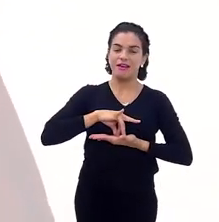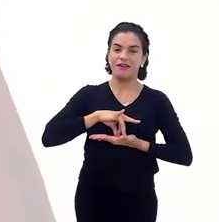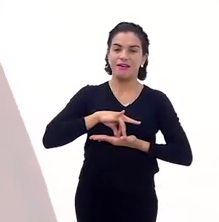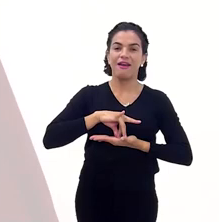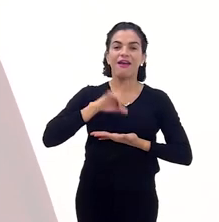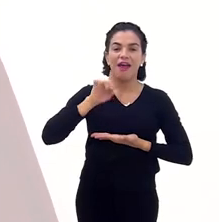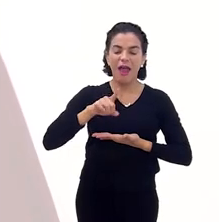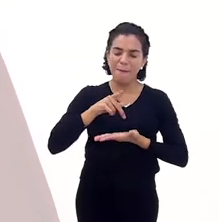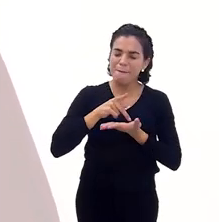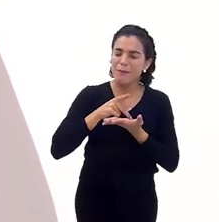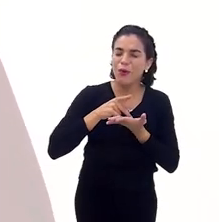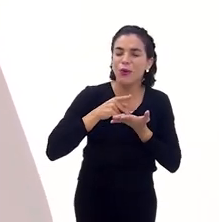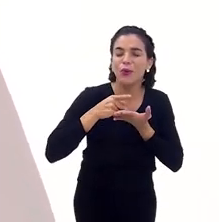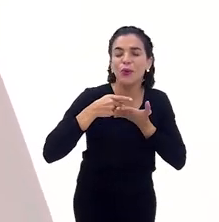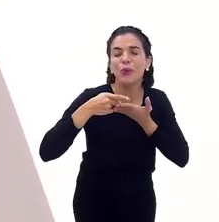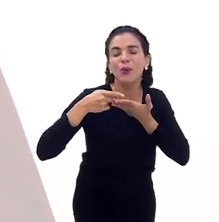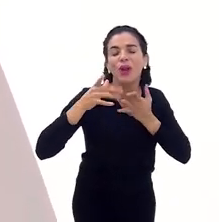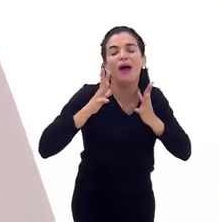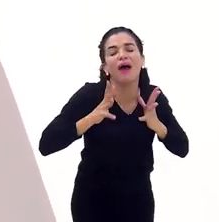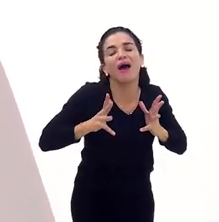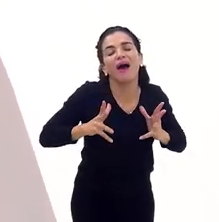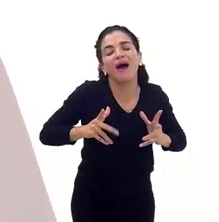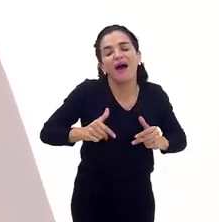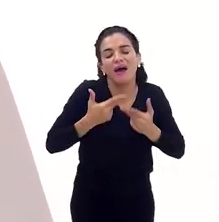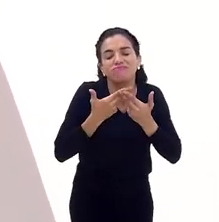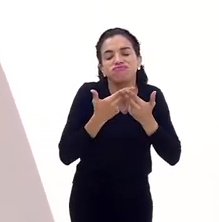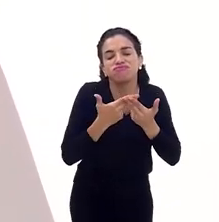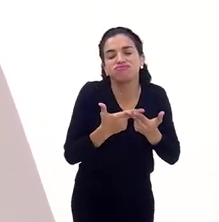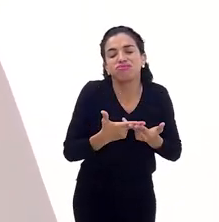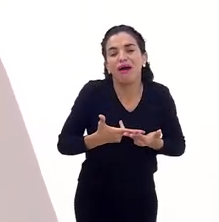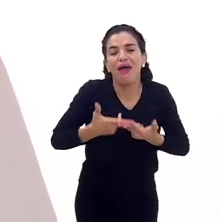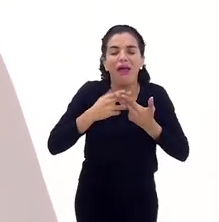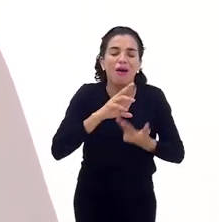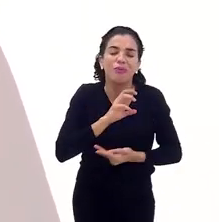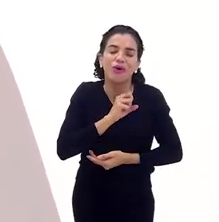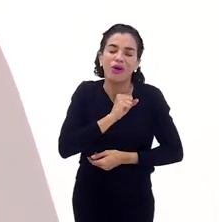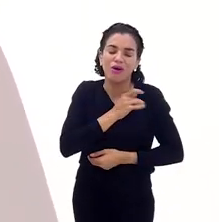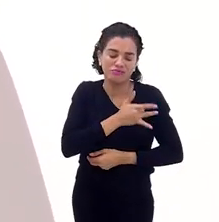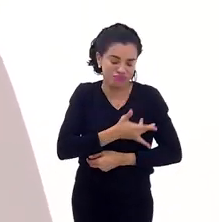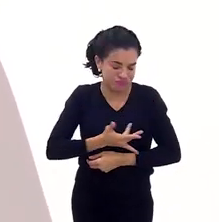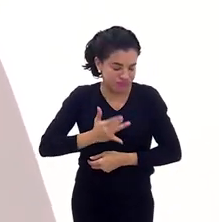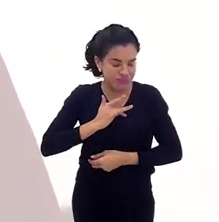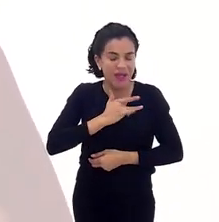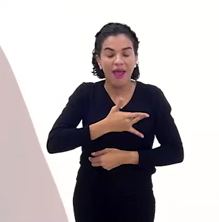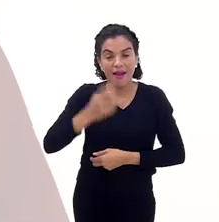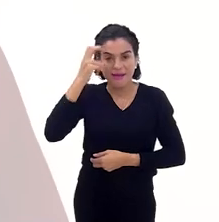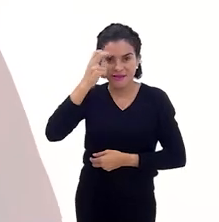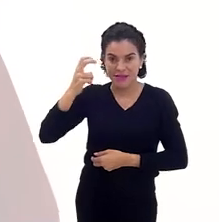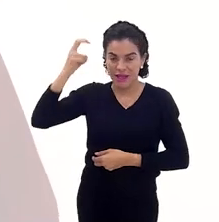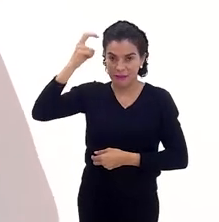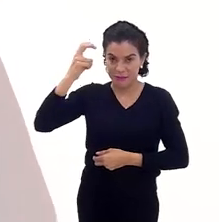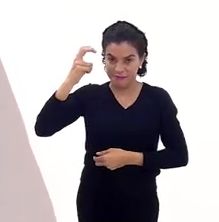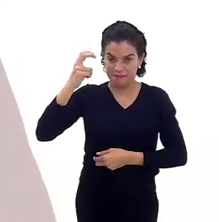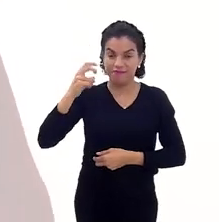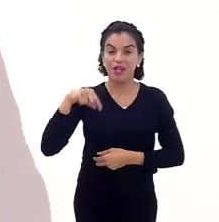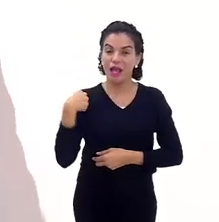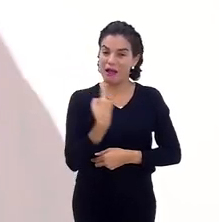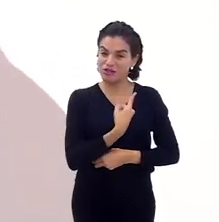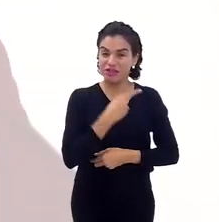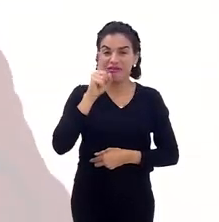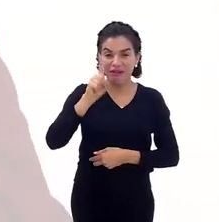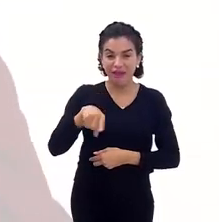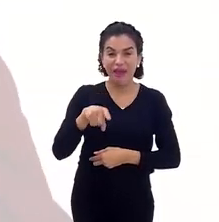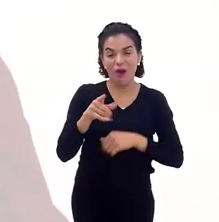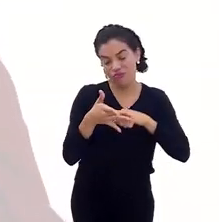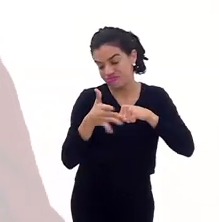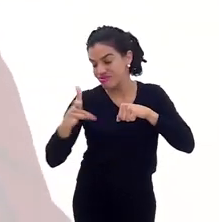verdadeira natureza, ela é pura, ela é compassiva, ela é amorosa e ela é sábia. A gente diz assim,